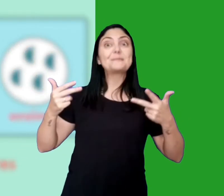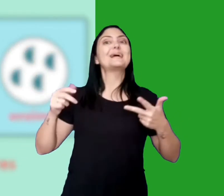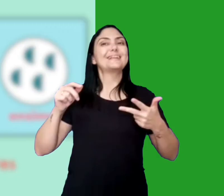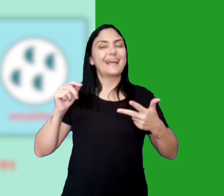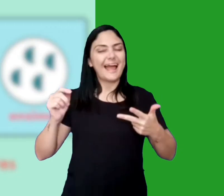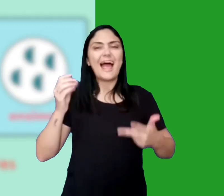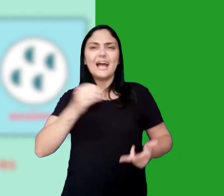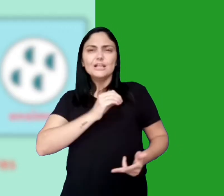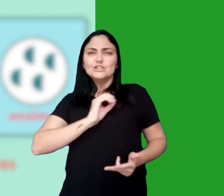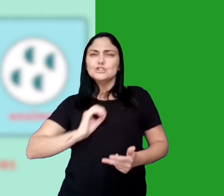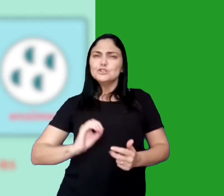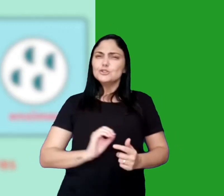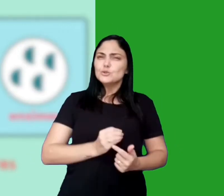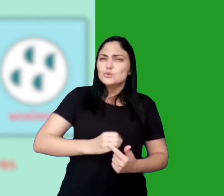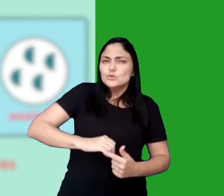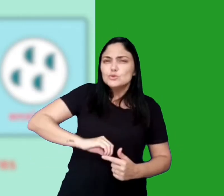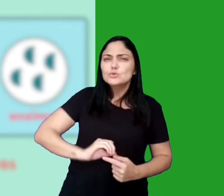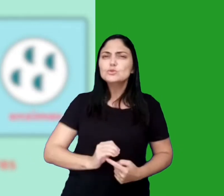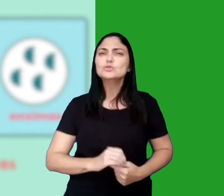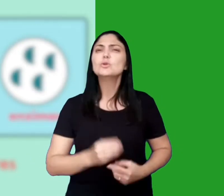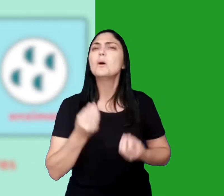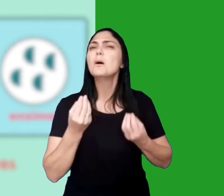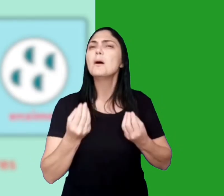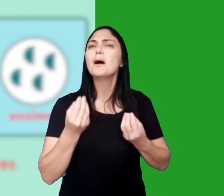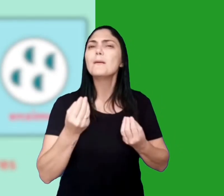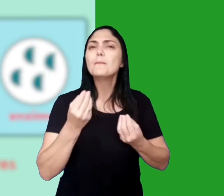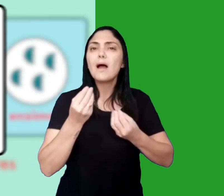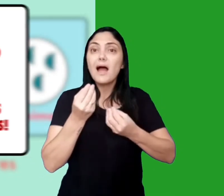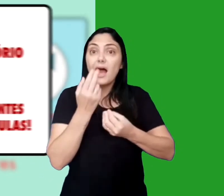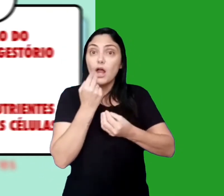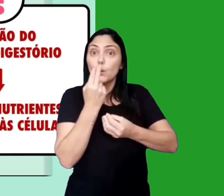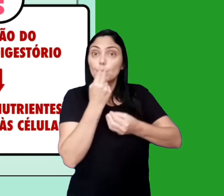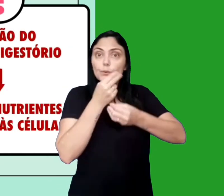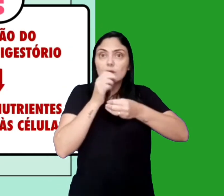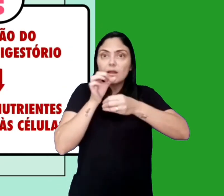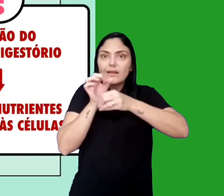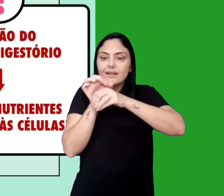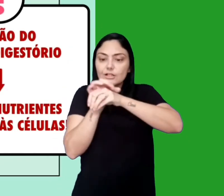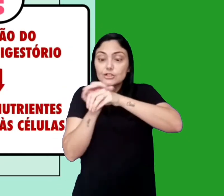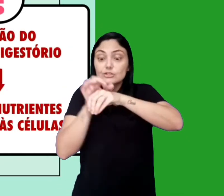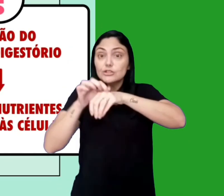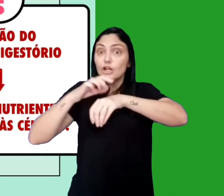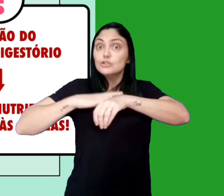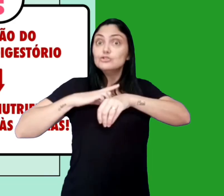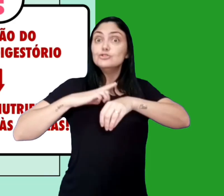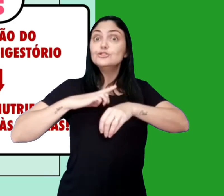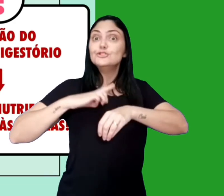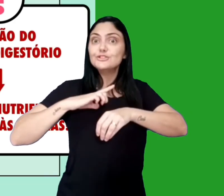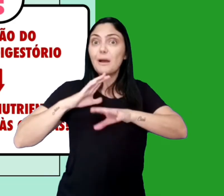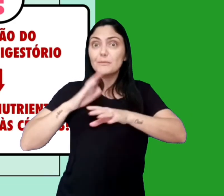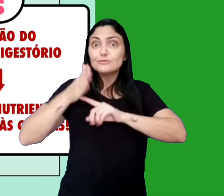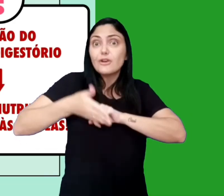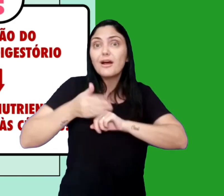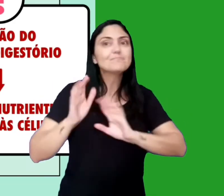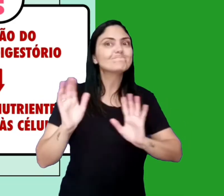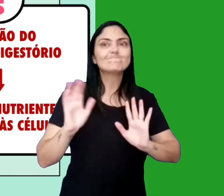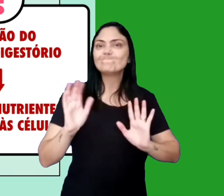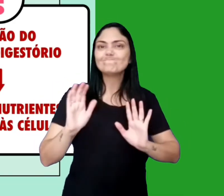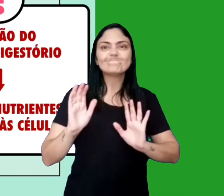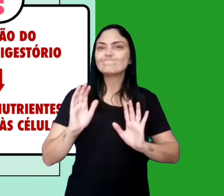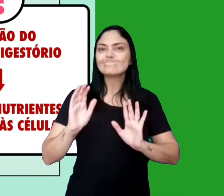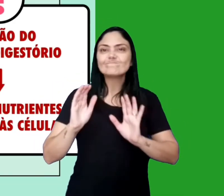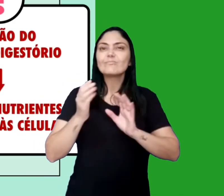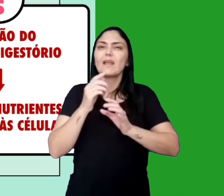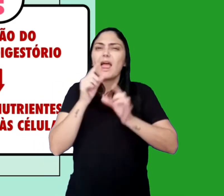Lembre-se, a função do sistema digestório é fazer os nutrientes chegarem às células. Só que isso não acontece diretamente.